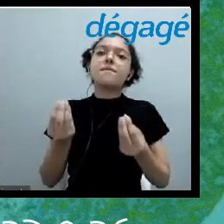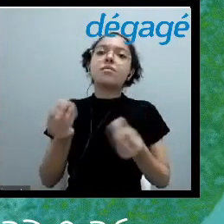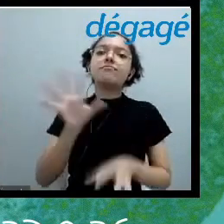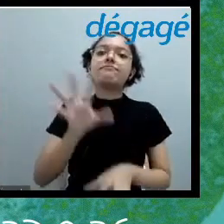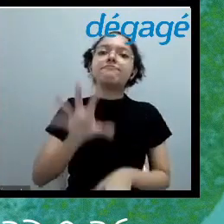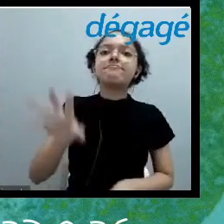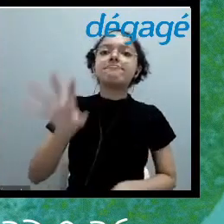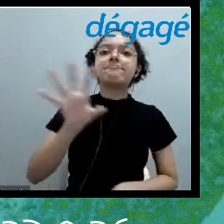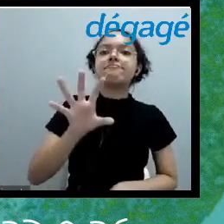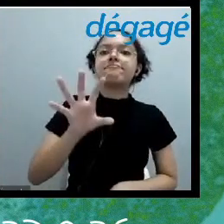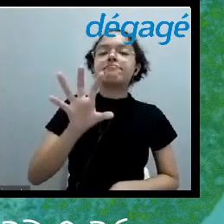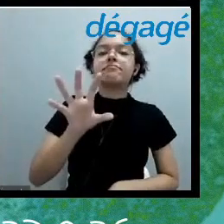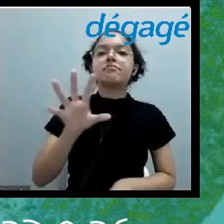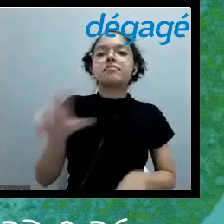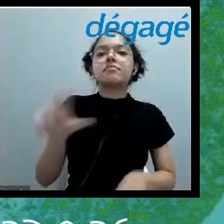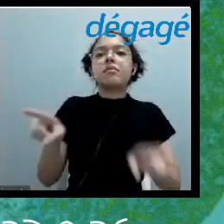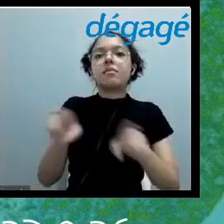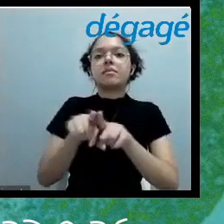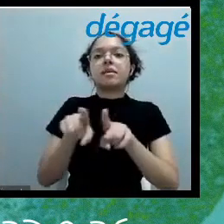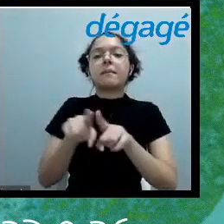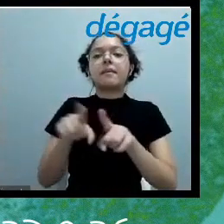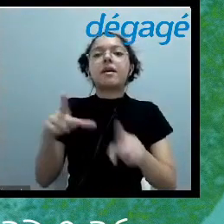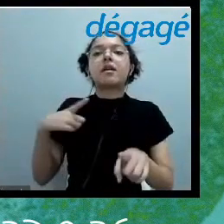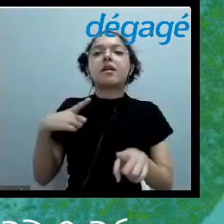vão mais do que